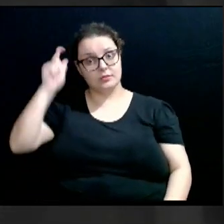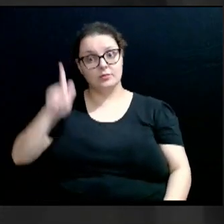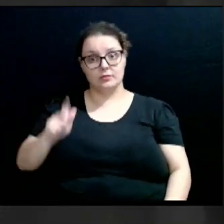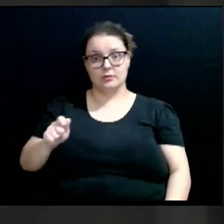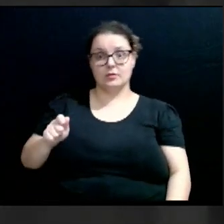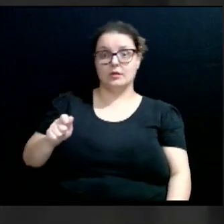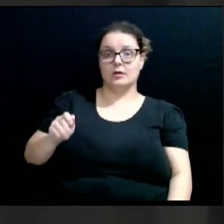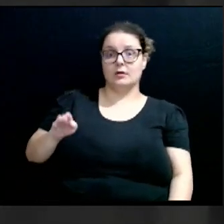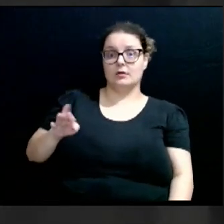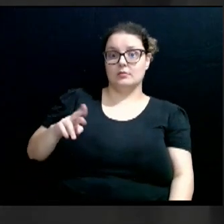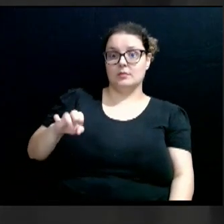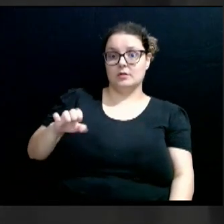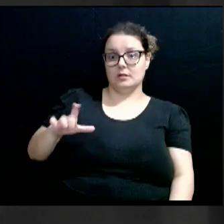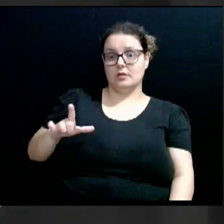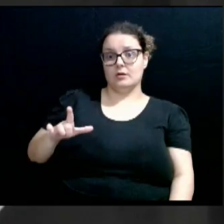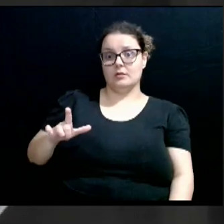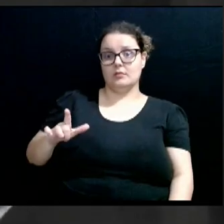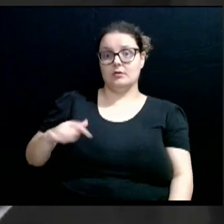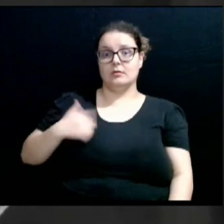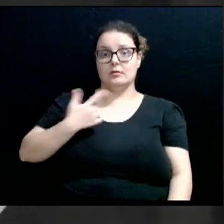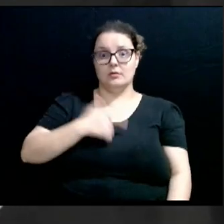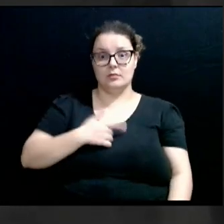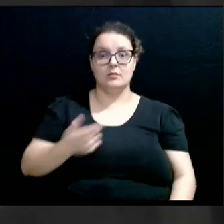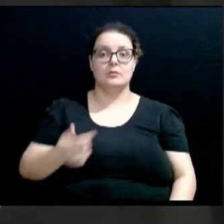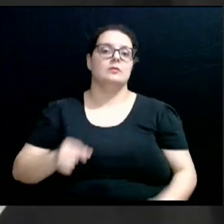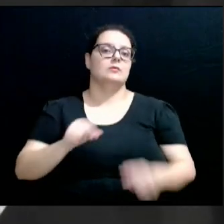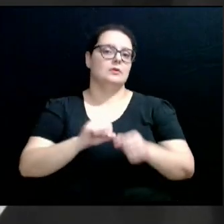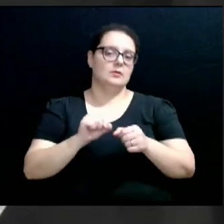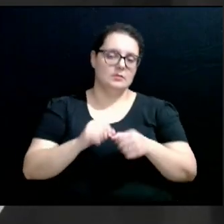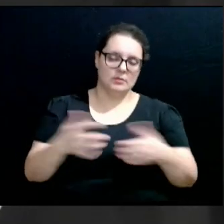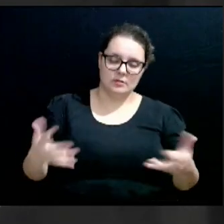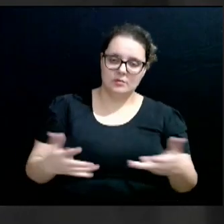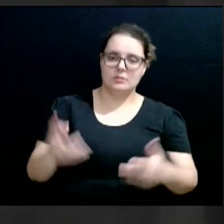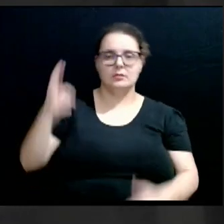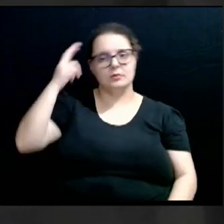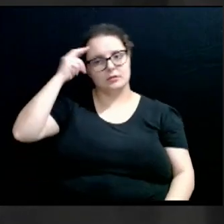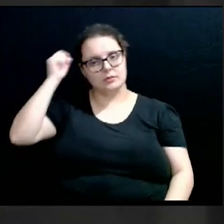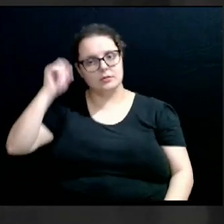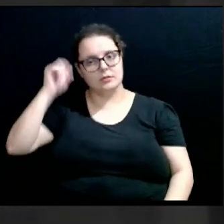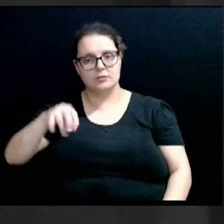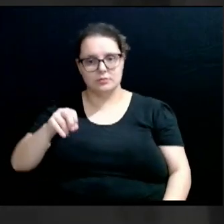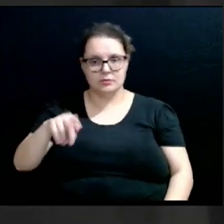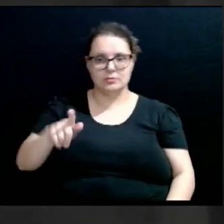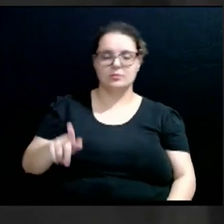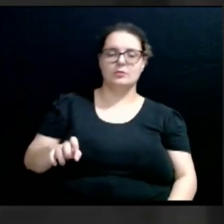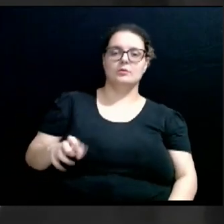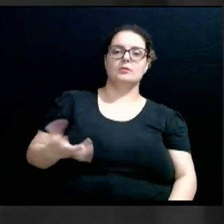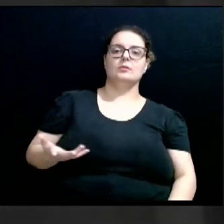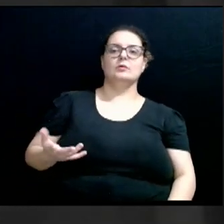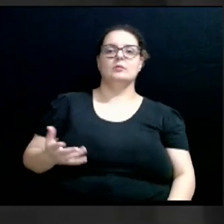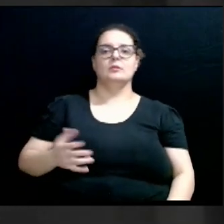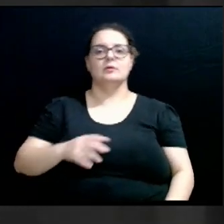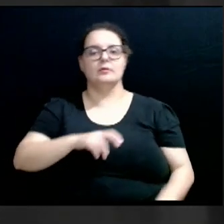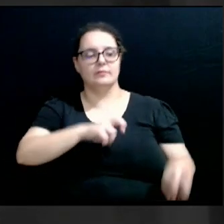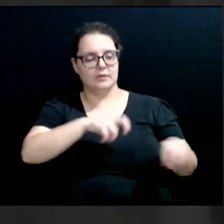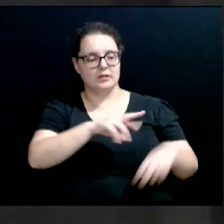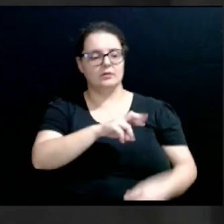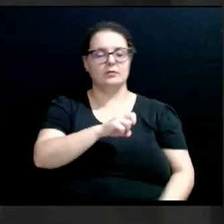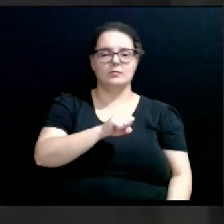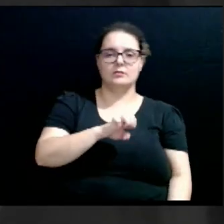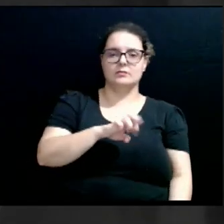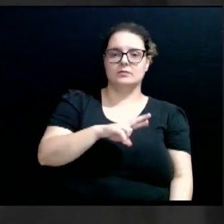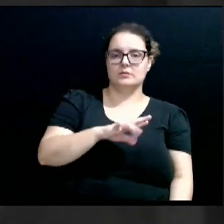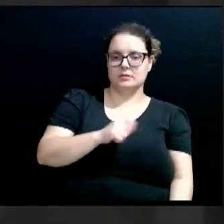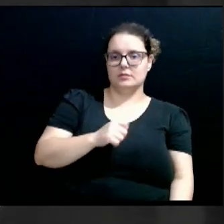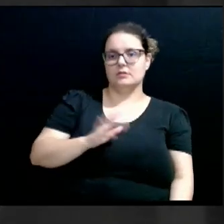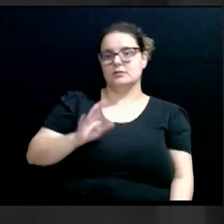por ser fazedora de cultura, participar do JONG e da Casa de Cultura Fazenda Roseira, a gente já tinha uma